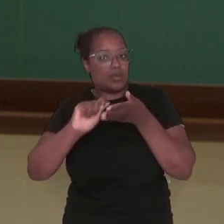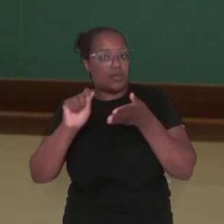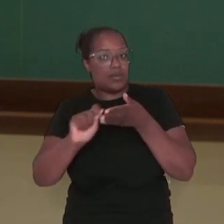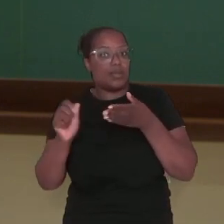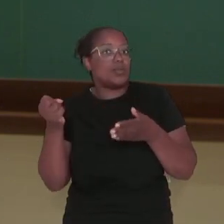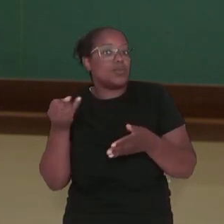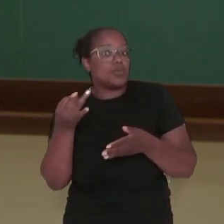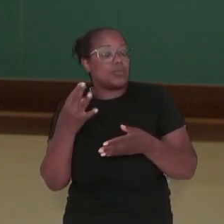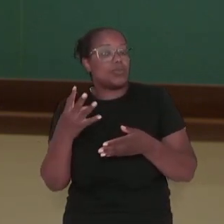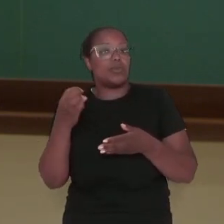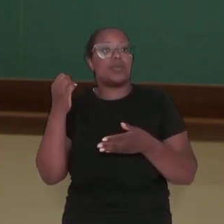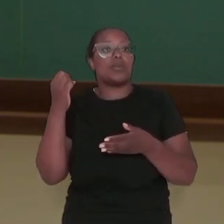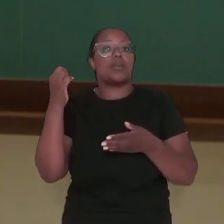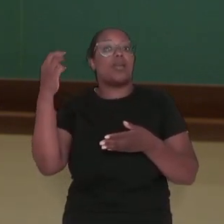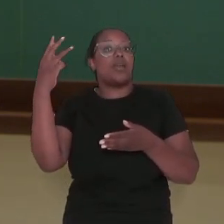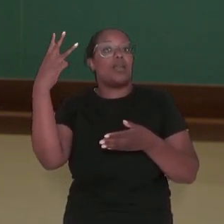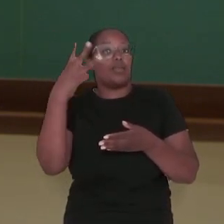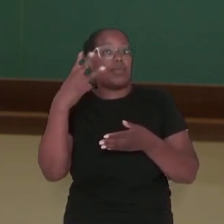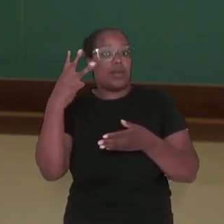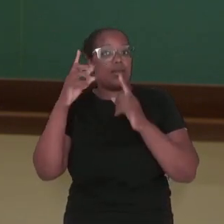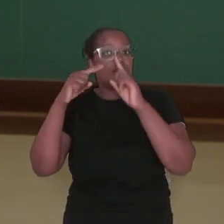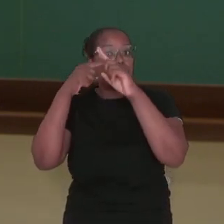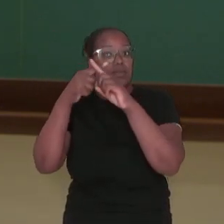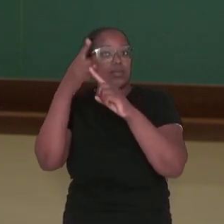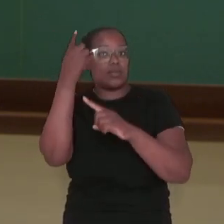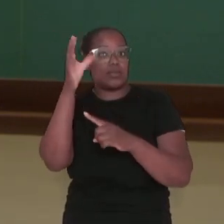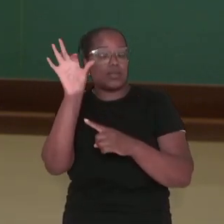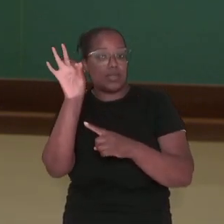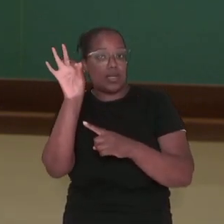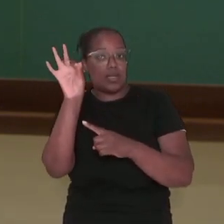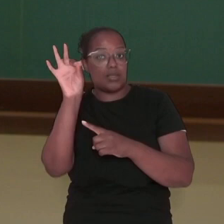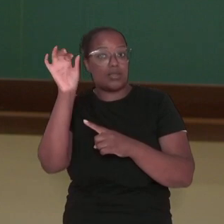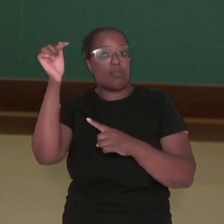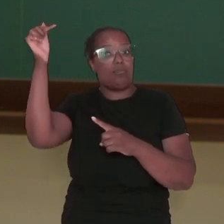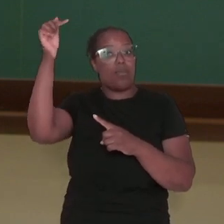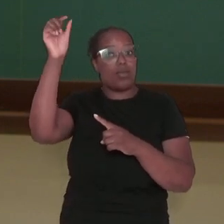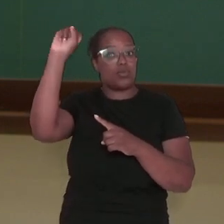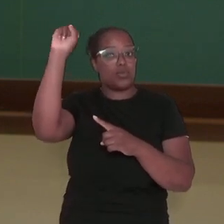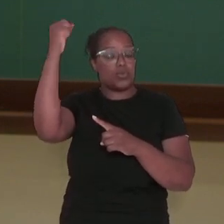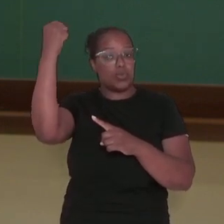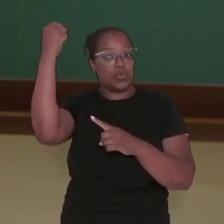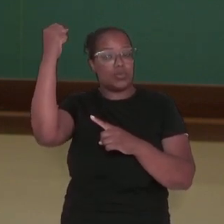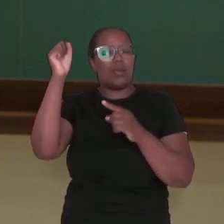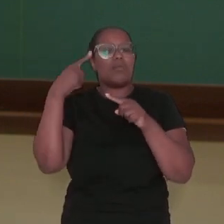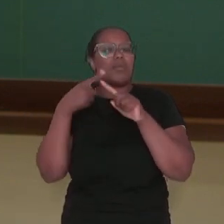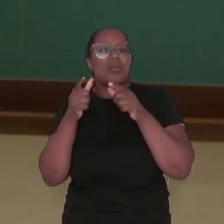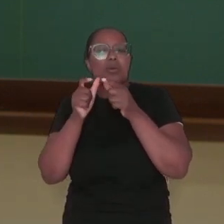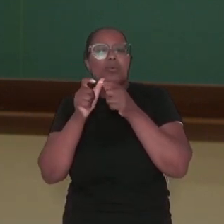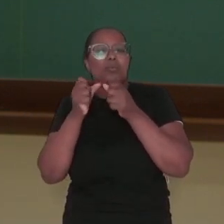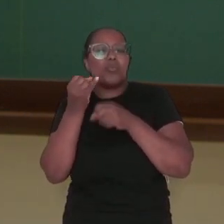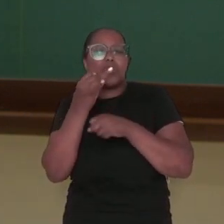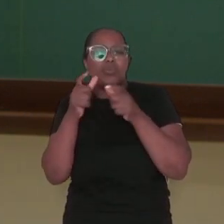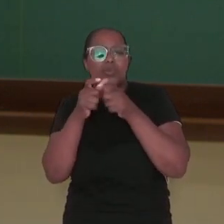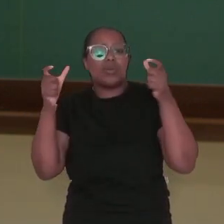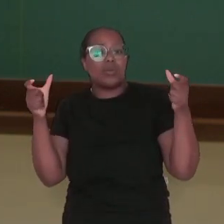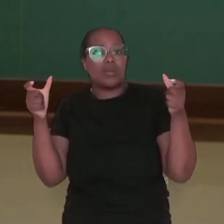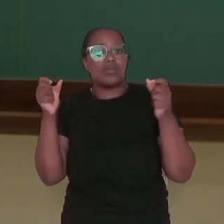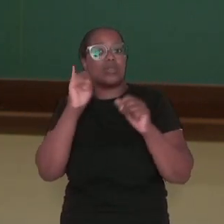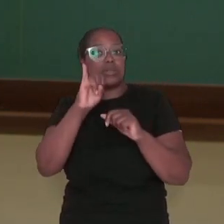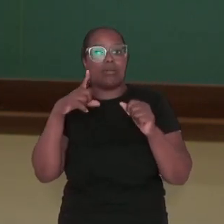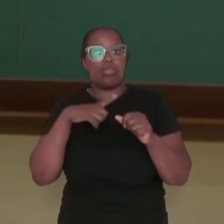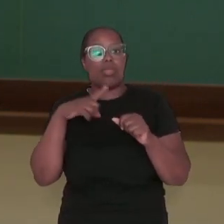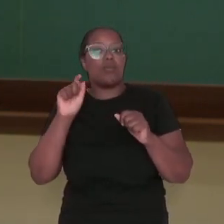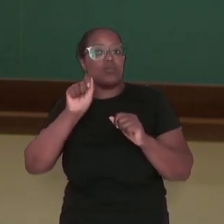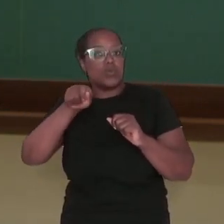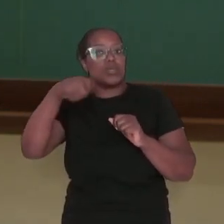3 vezes 10 elevado na 8, ou seja, é um número grande. Quando tem o sinal de negativo,